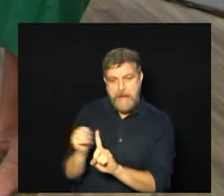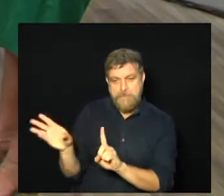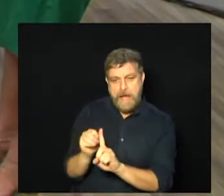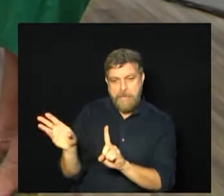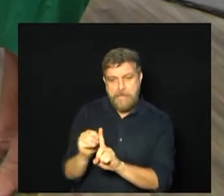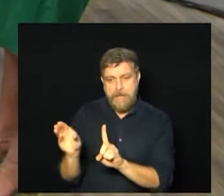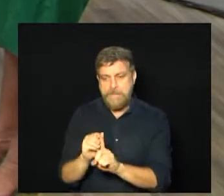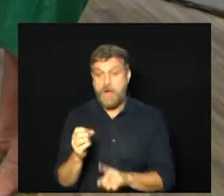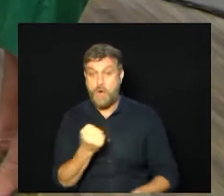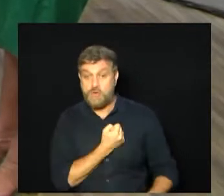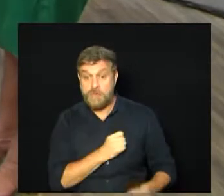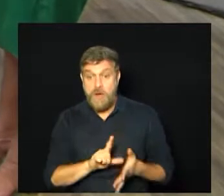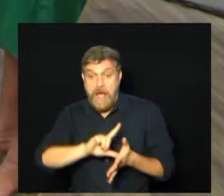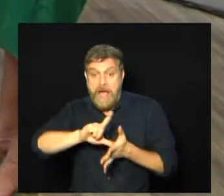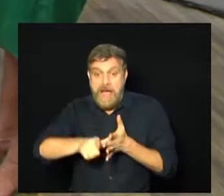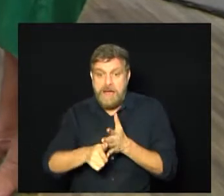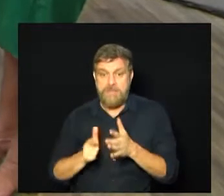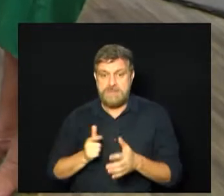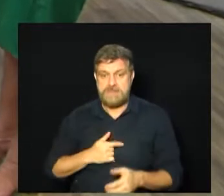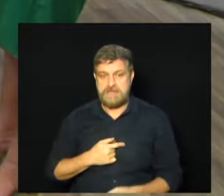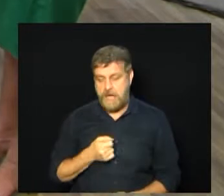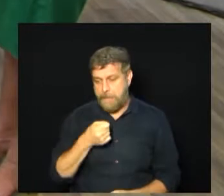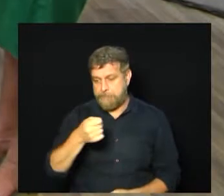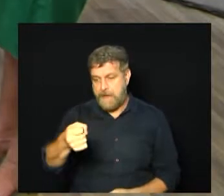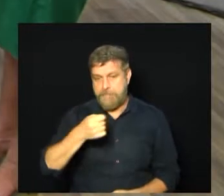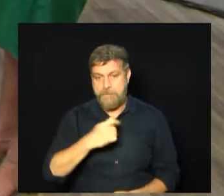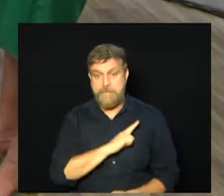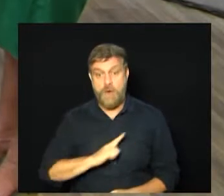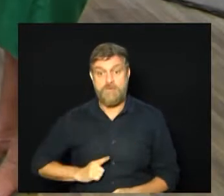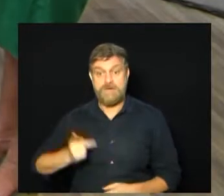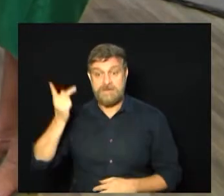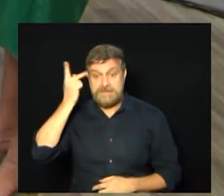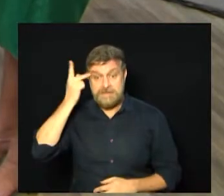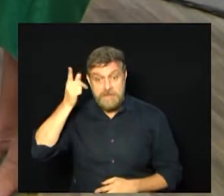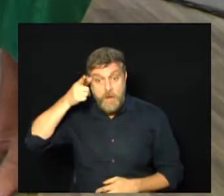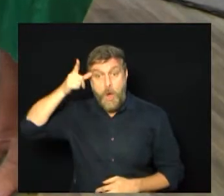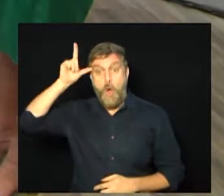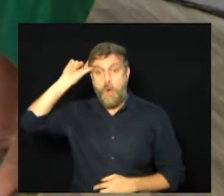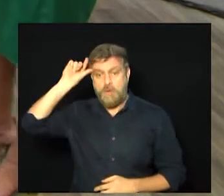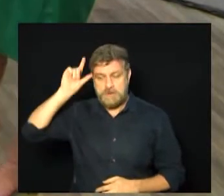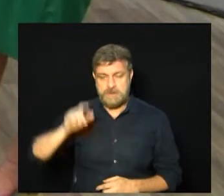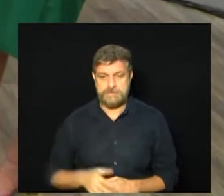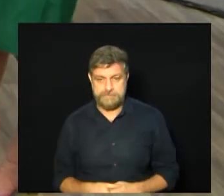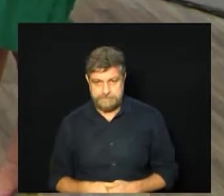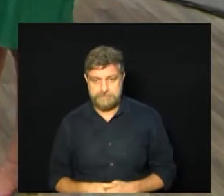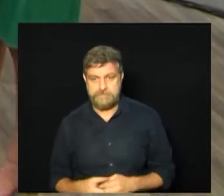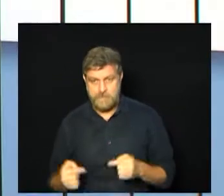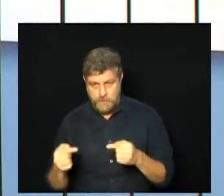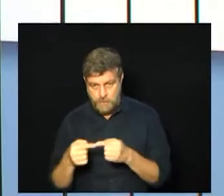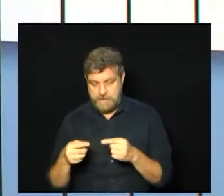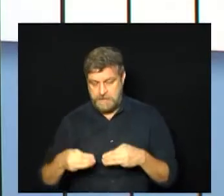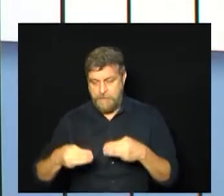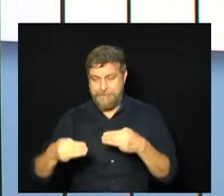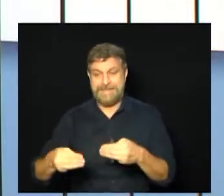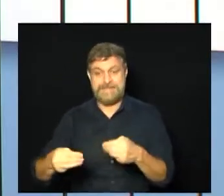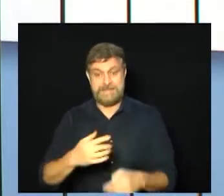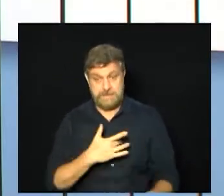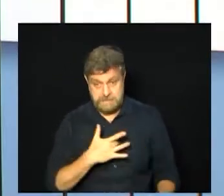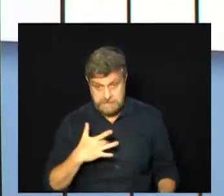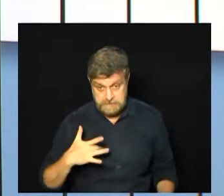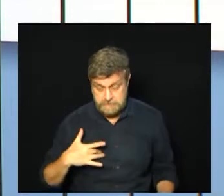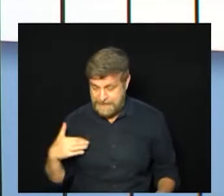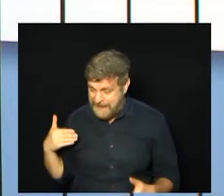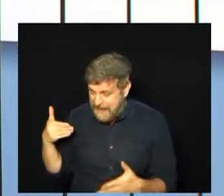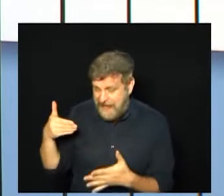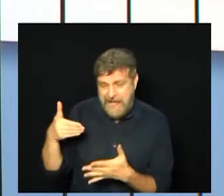e depois a gente já passa para a coletiva do governo do estado que aconteceu ontem. De acordo com o Ministério da Saúde,